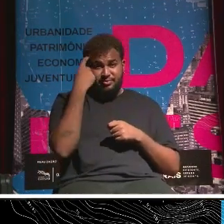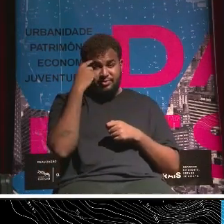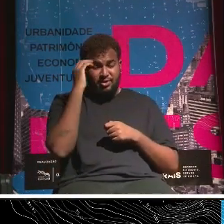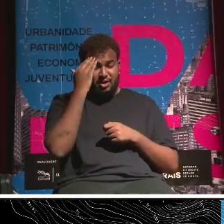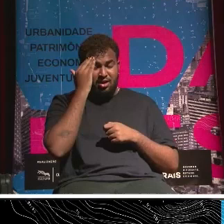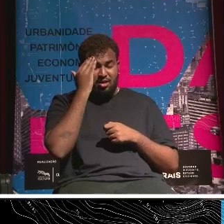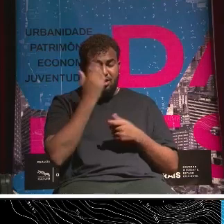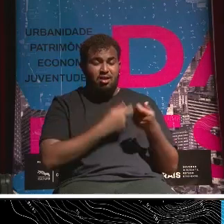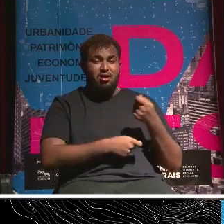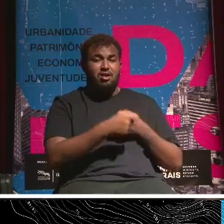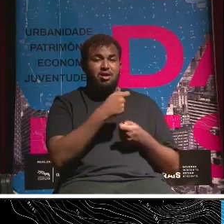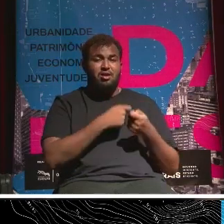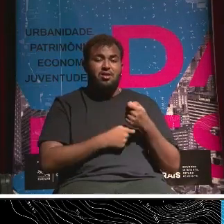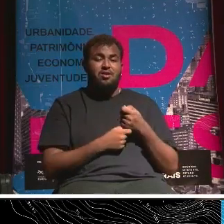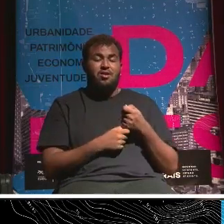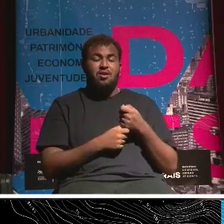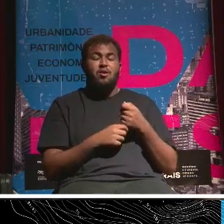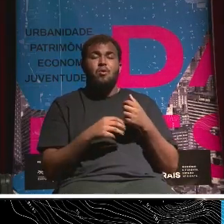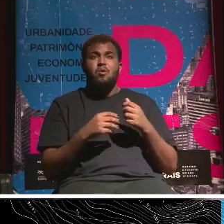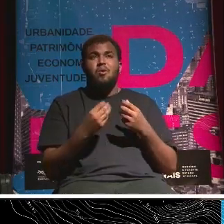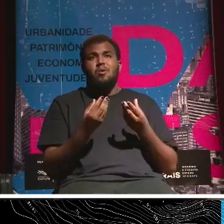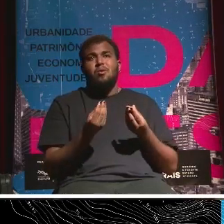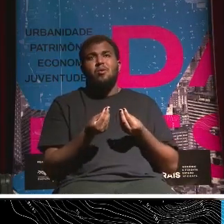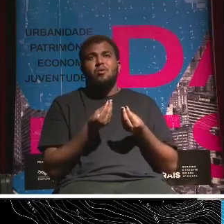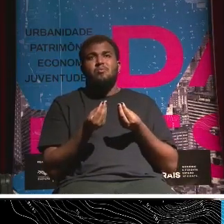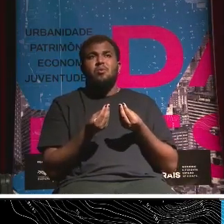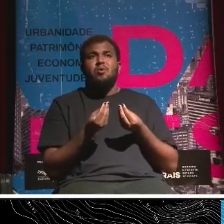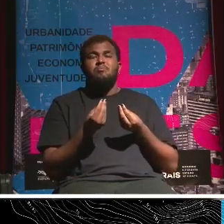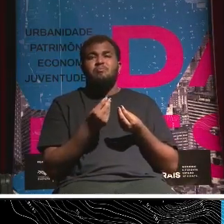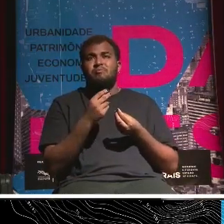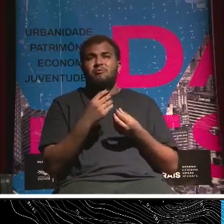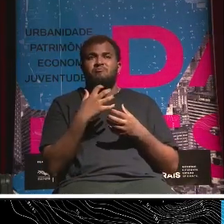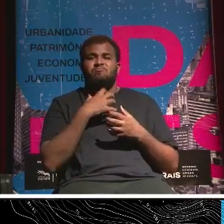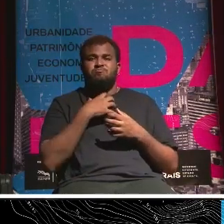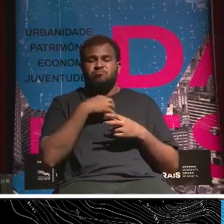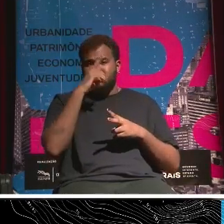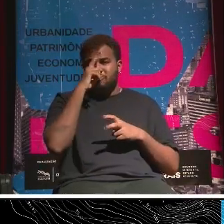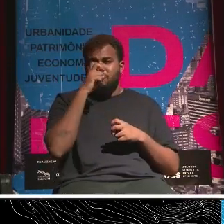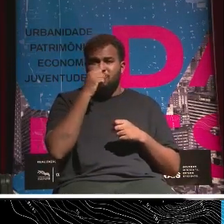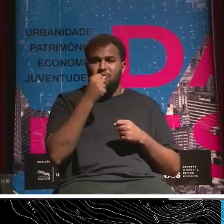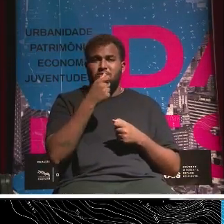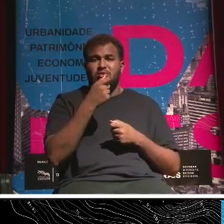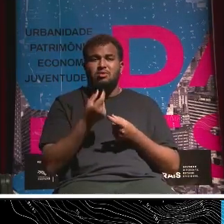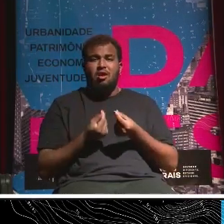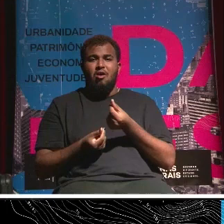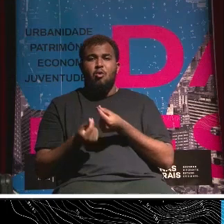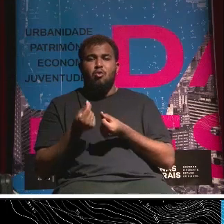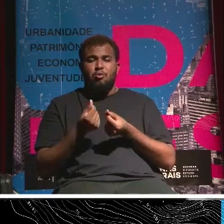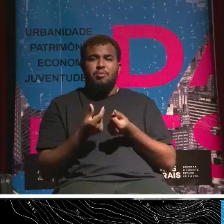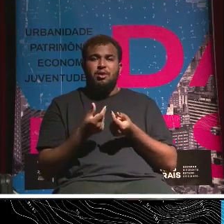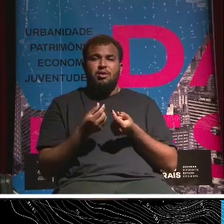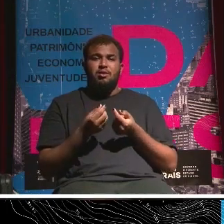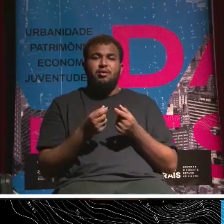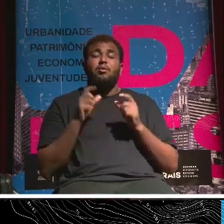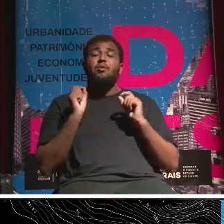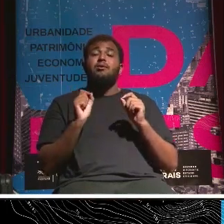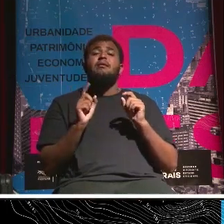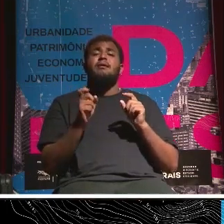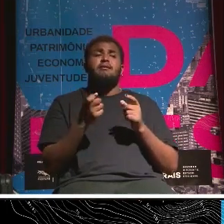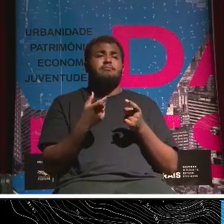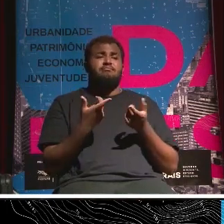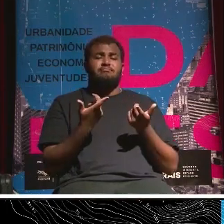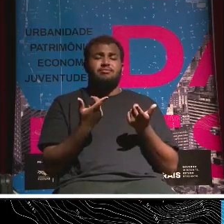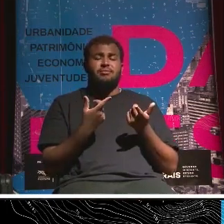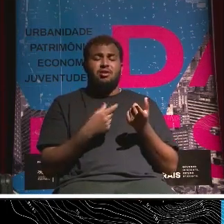braço armado da economia. E aí esse braço armado, de todas das formas, vocês podem pensar o que é armado, assim.